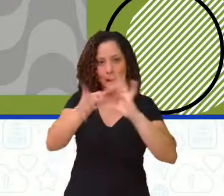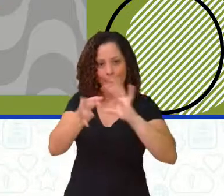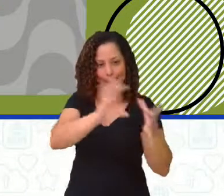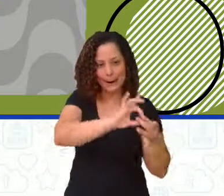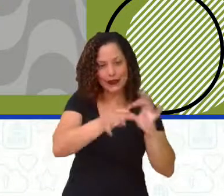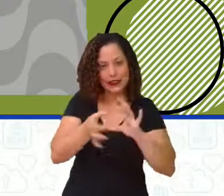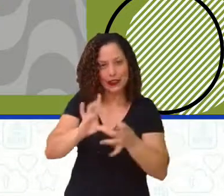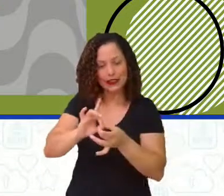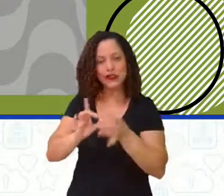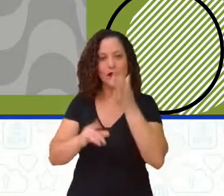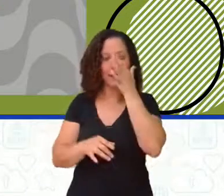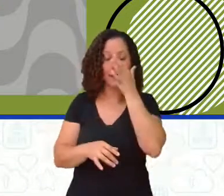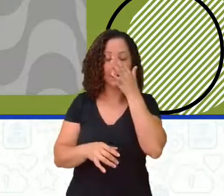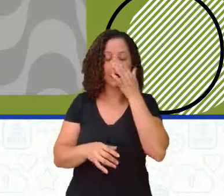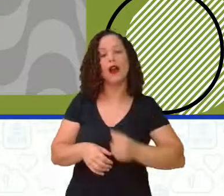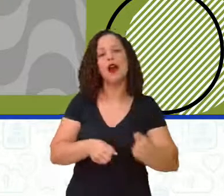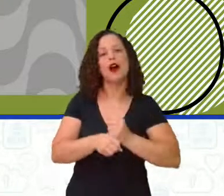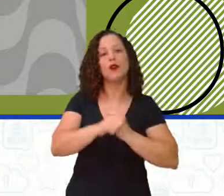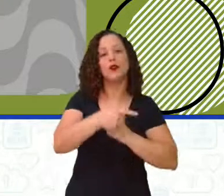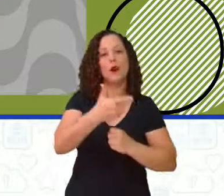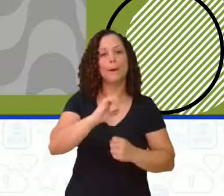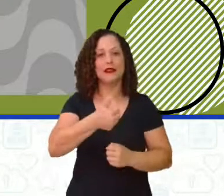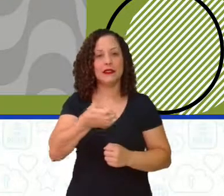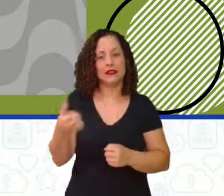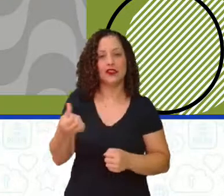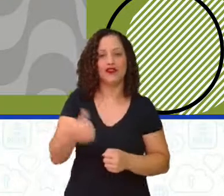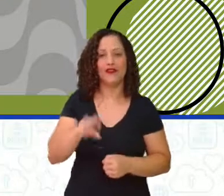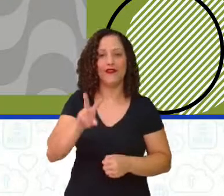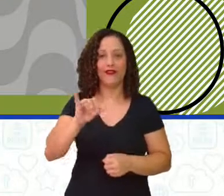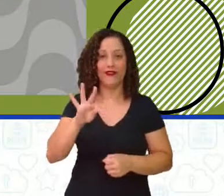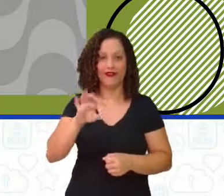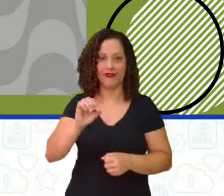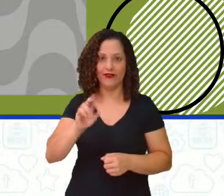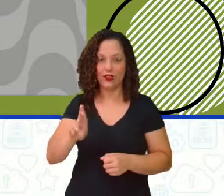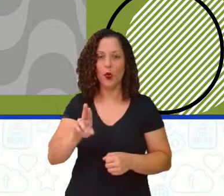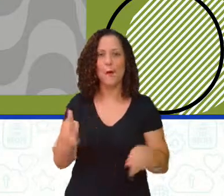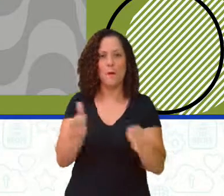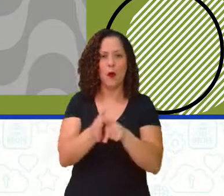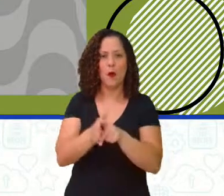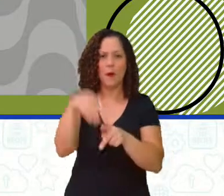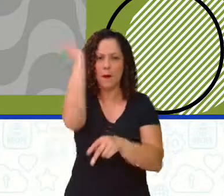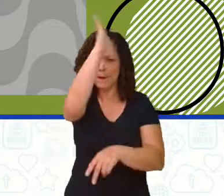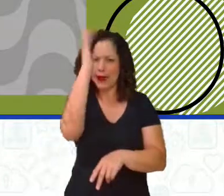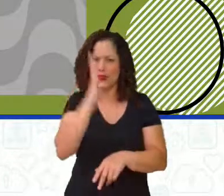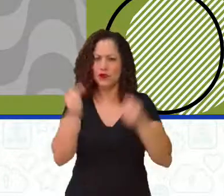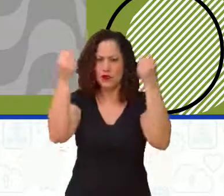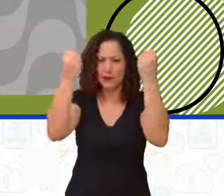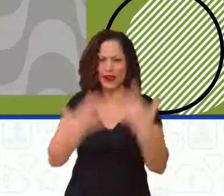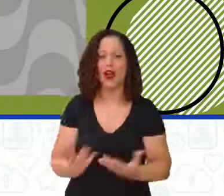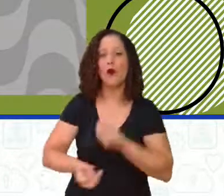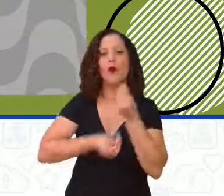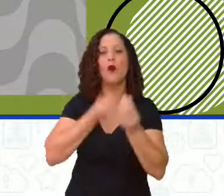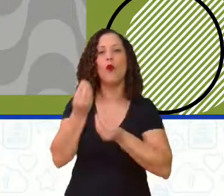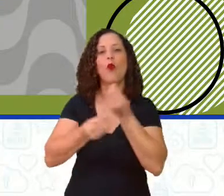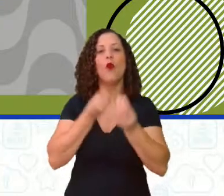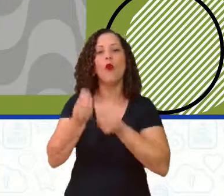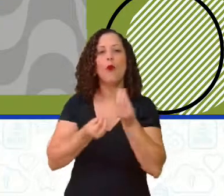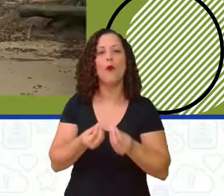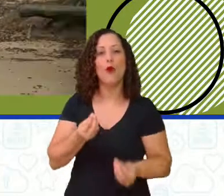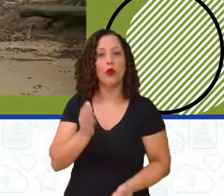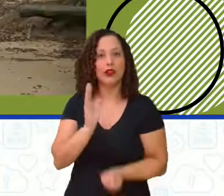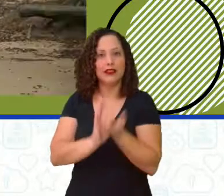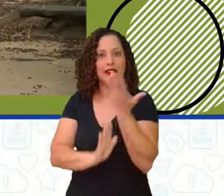Rio 2016. Vitor Penalber, atleta do time Brasil, explica pra gente como surgiu esse